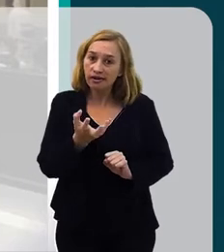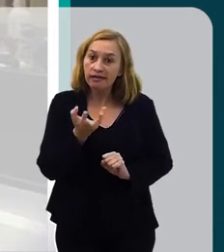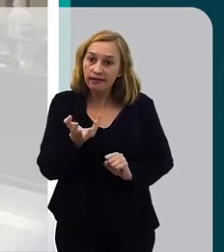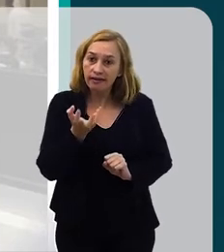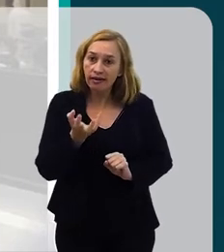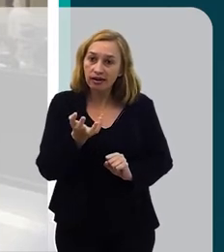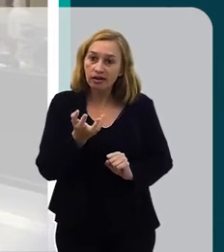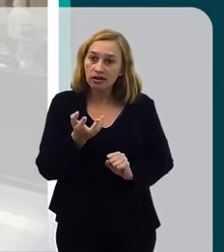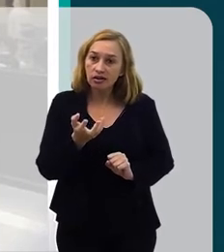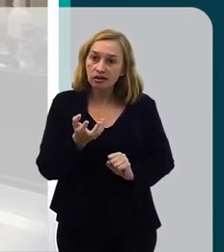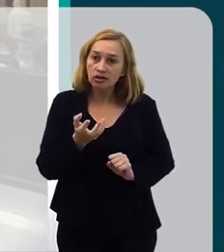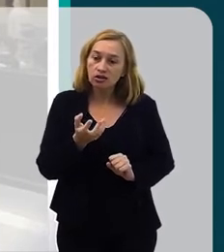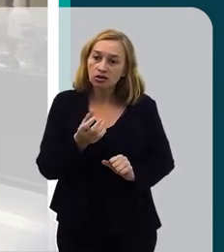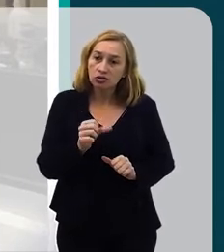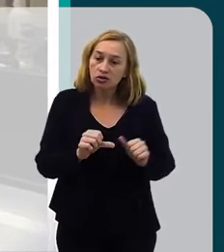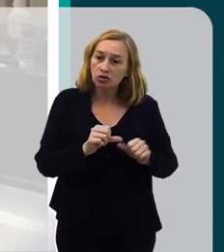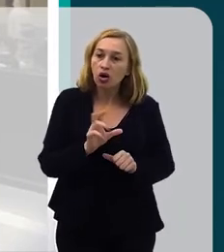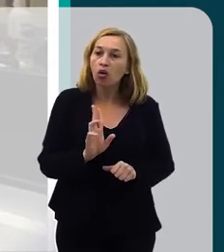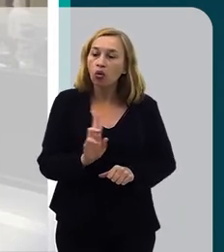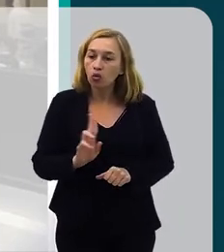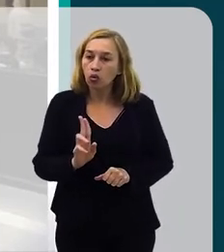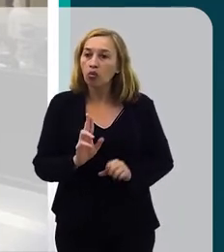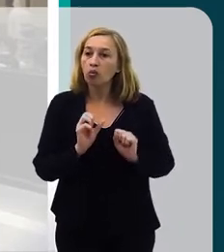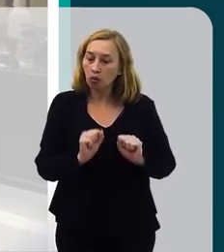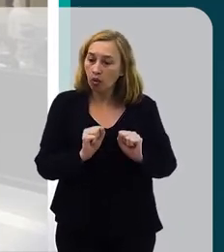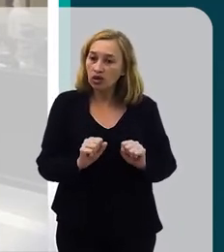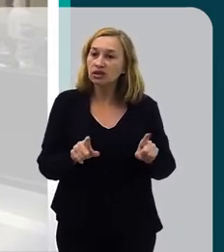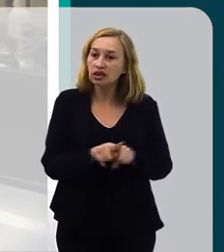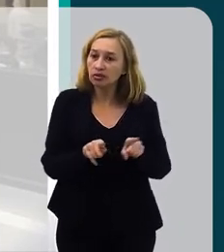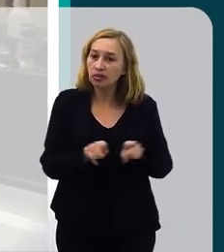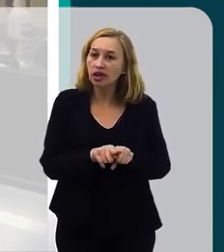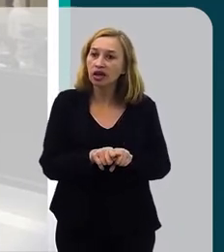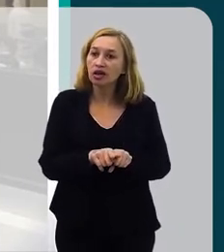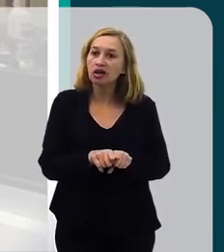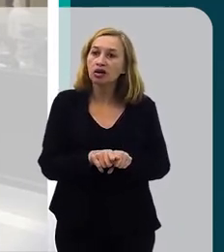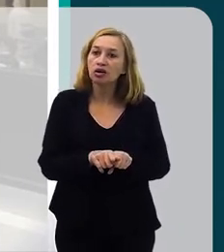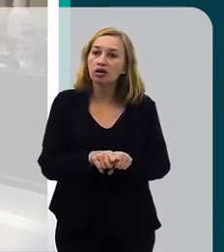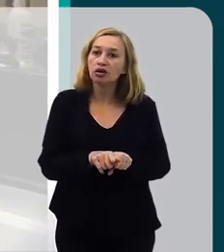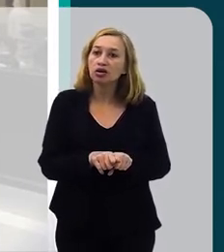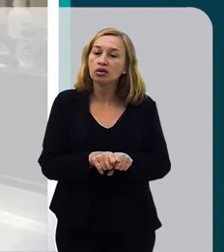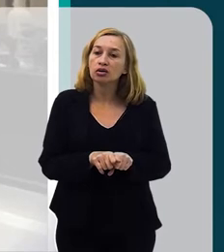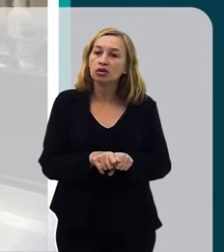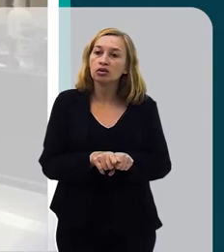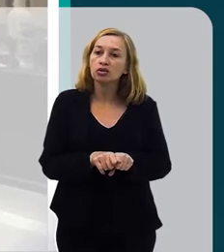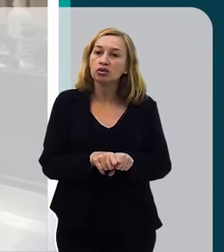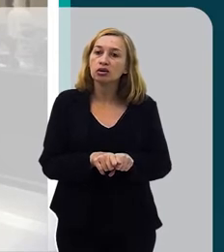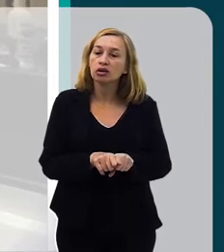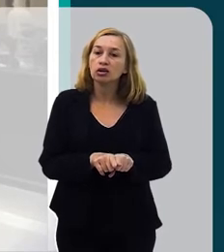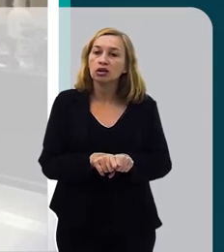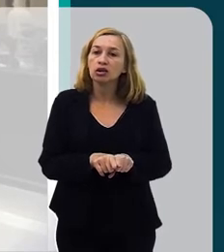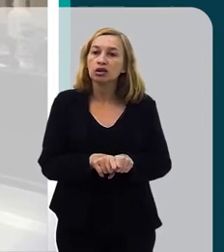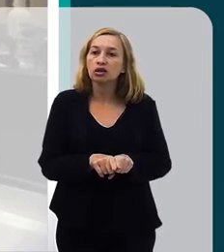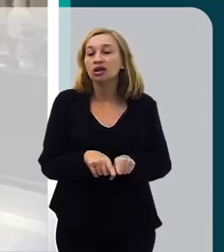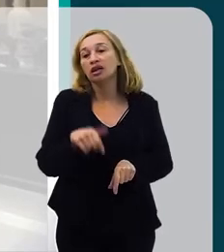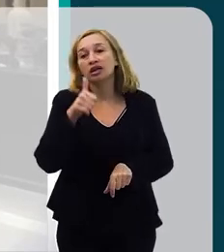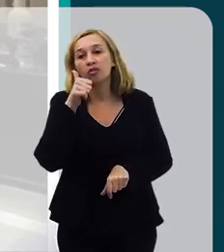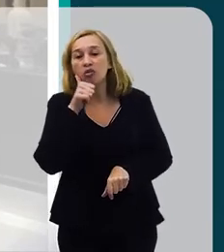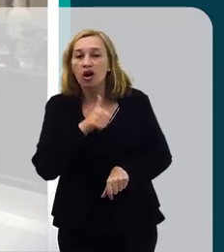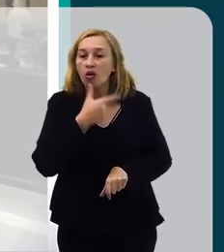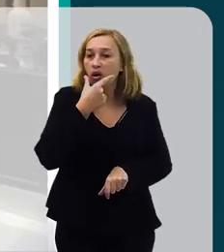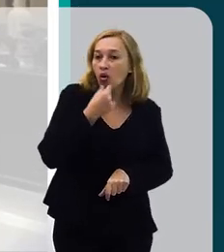podem, né, e querem alterar o seu nome, podem alterar também o